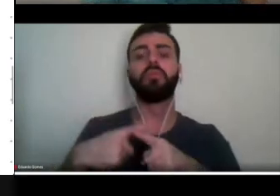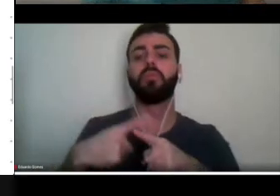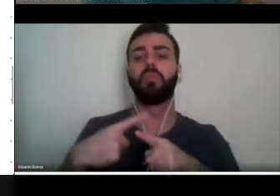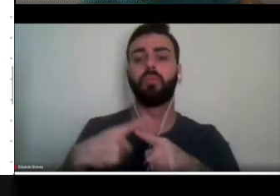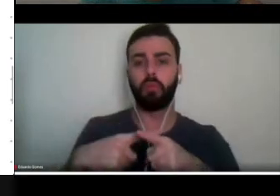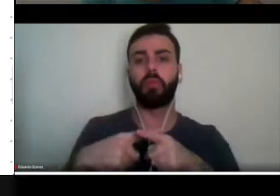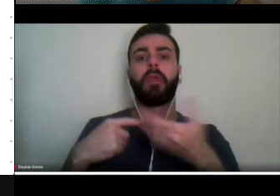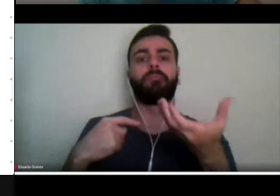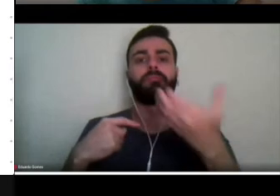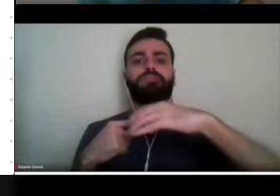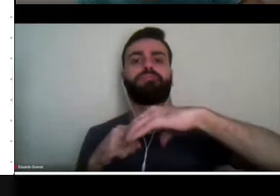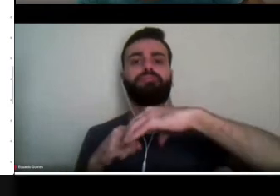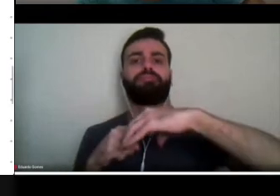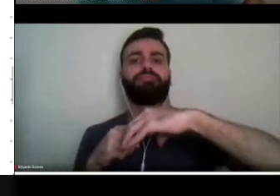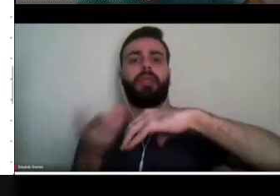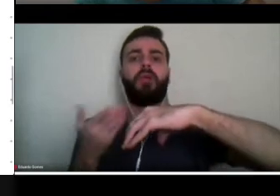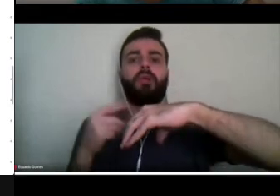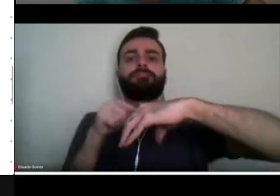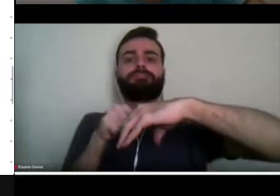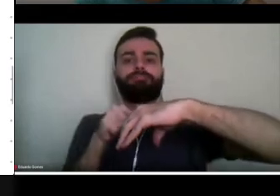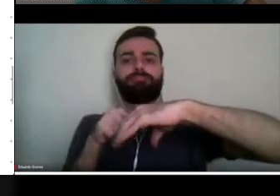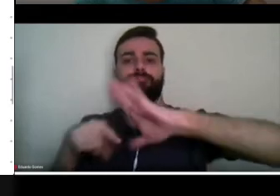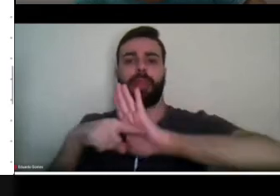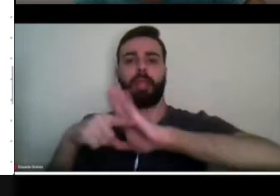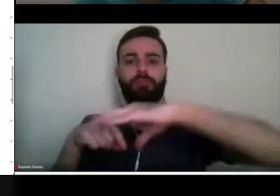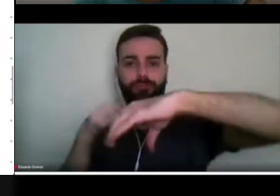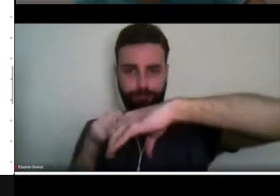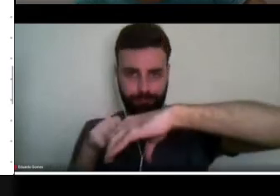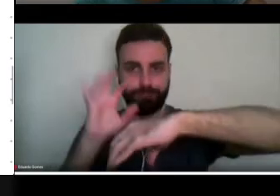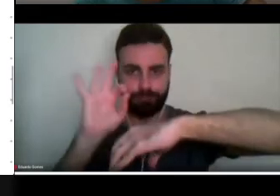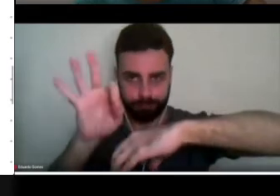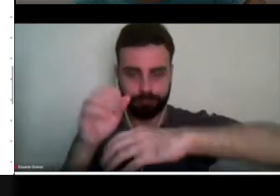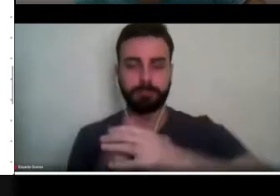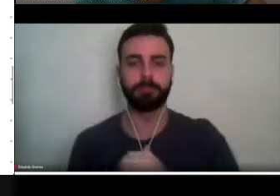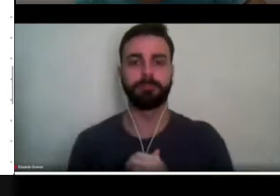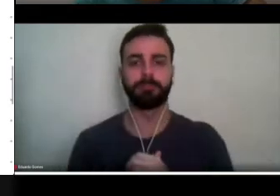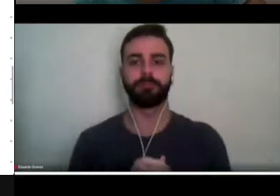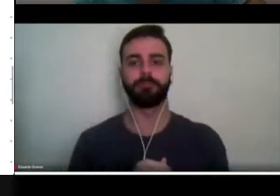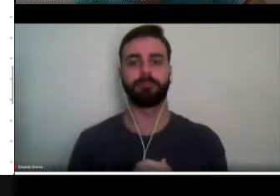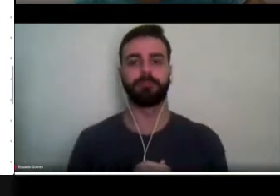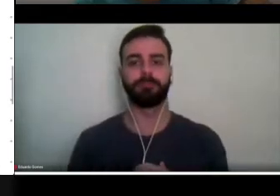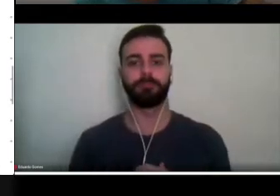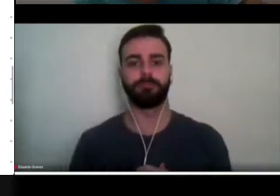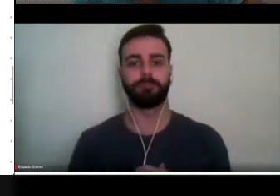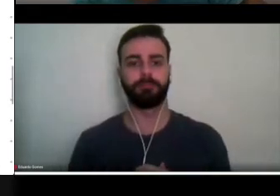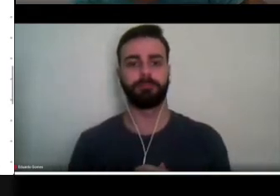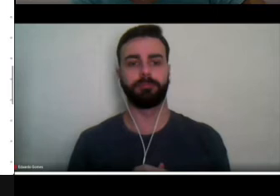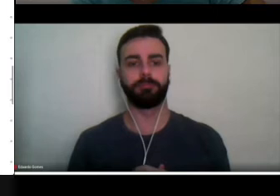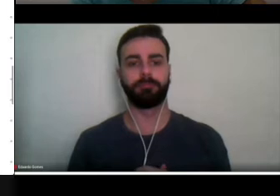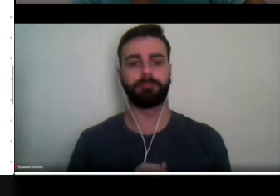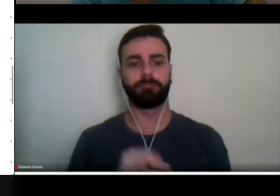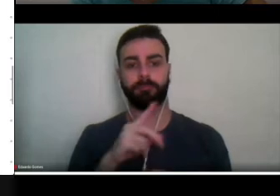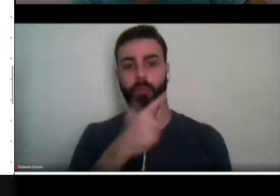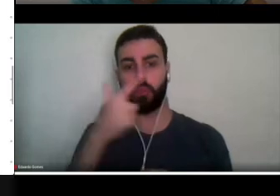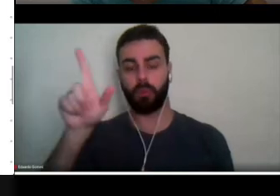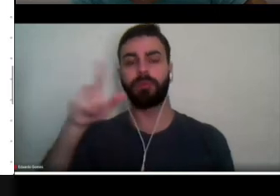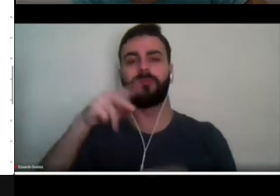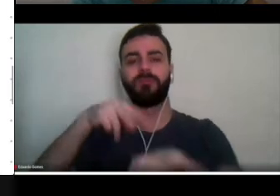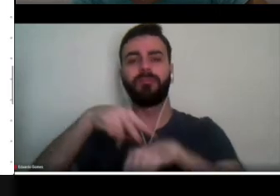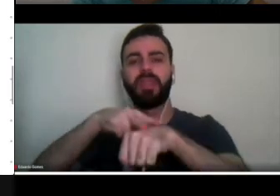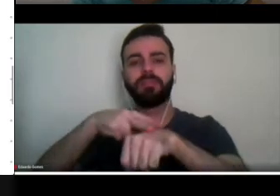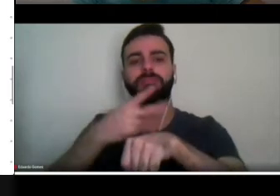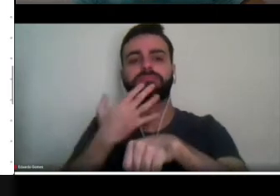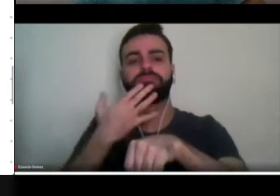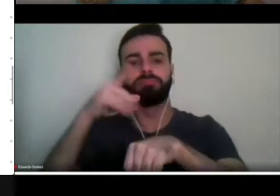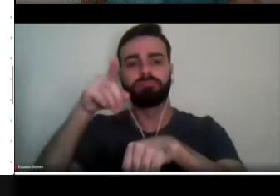certo? E aqui, desse ponto até o restante do movimento, eu tenho de novo uma aceleração